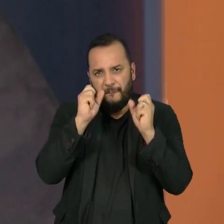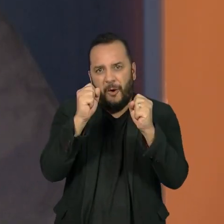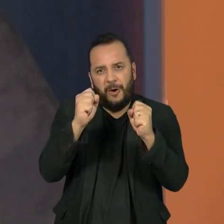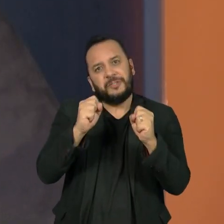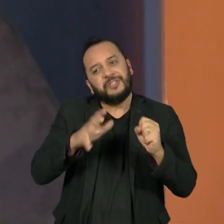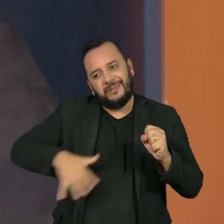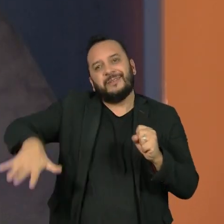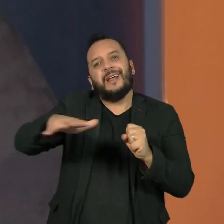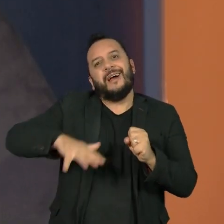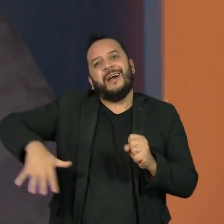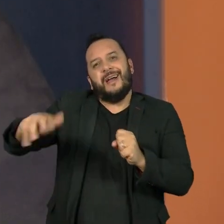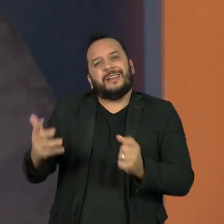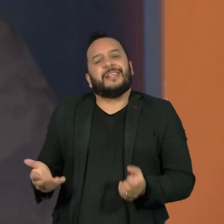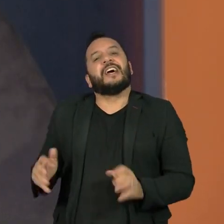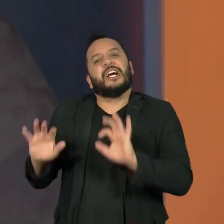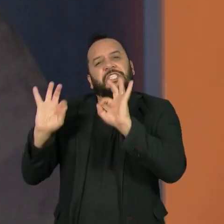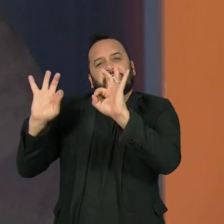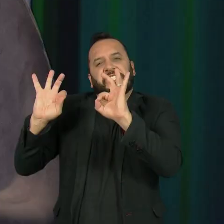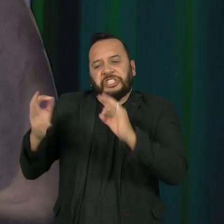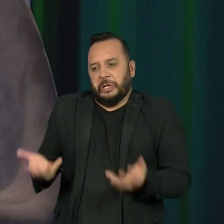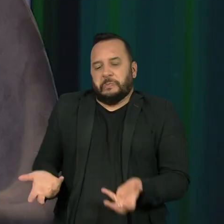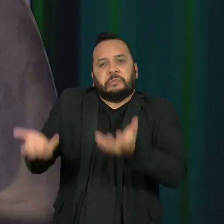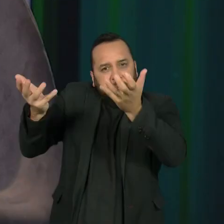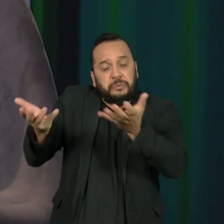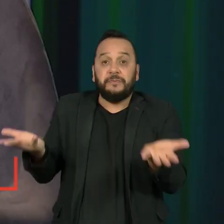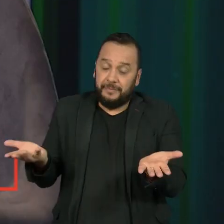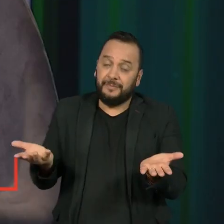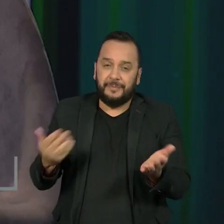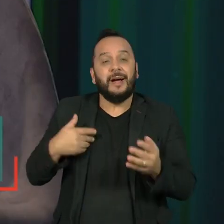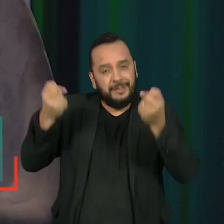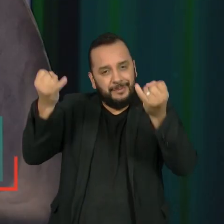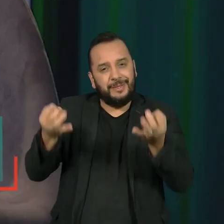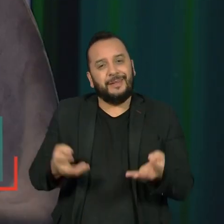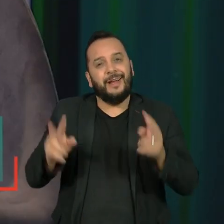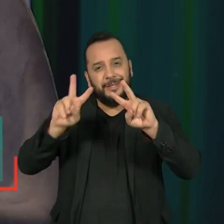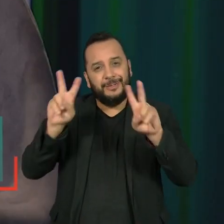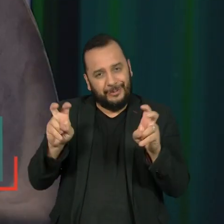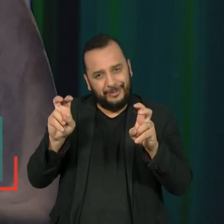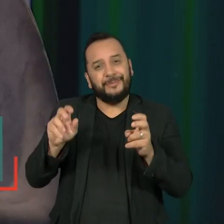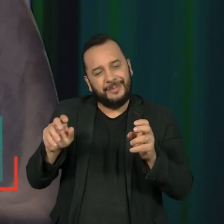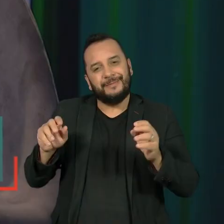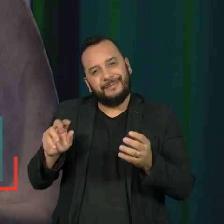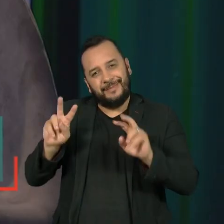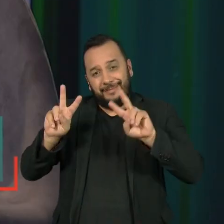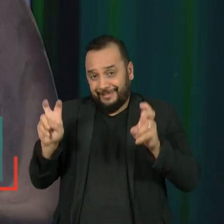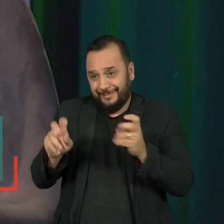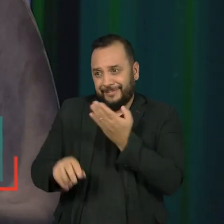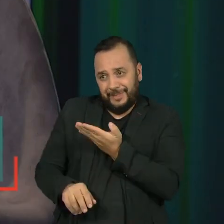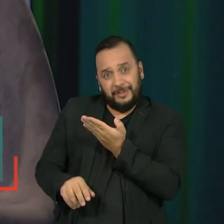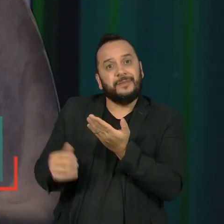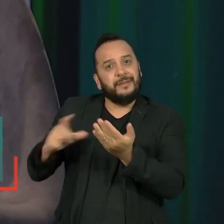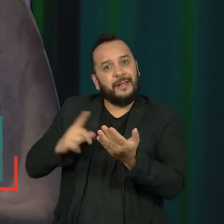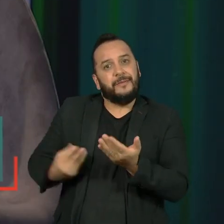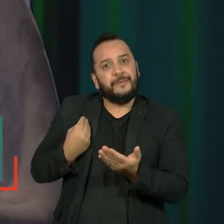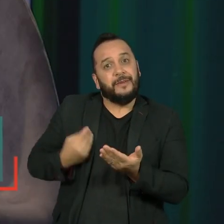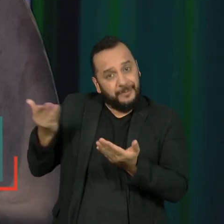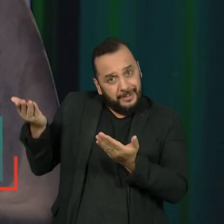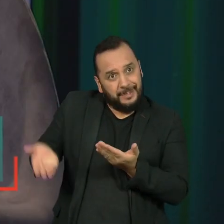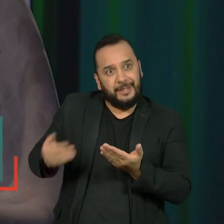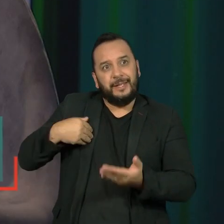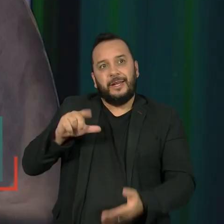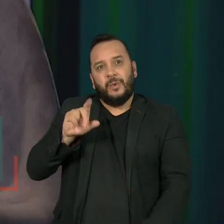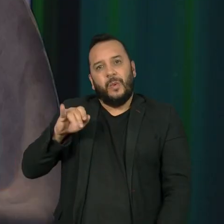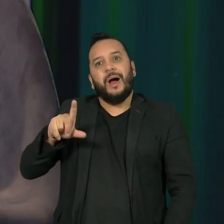setor. Para falarmos mais sobre o assunto, estou recebendo a Luanda Vieira, que é jornalista, especialista em